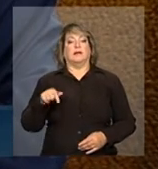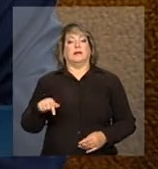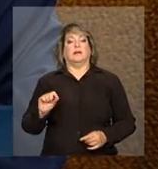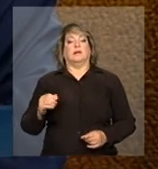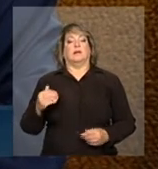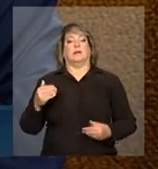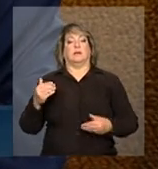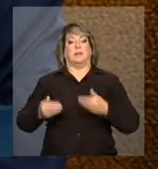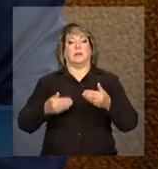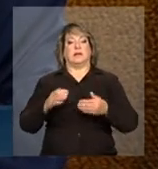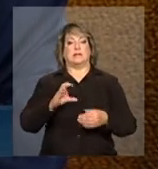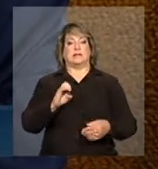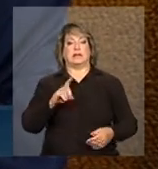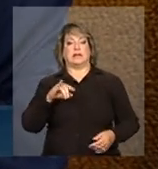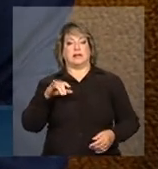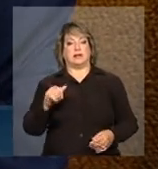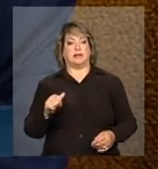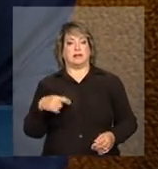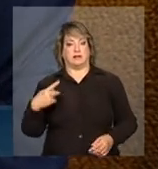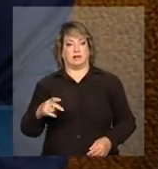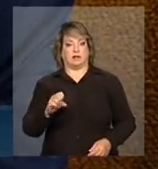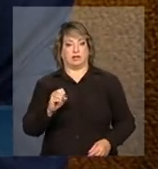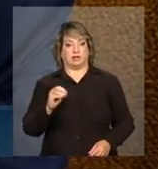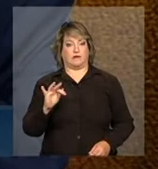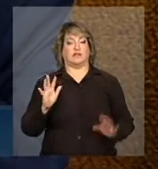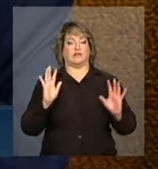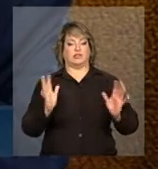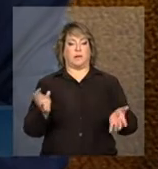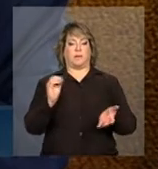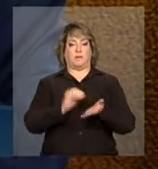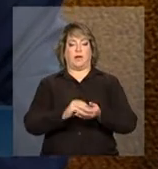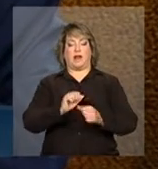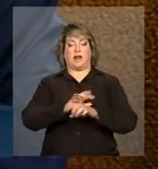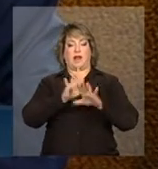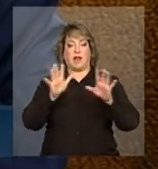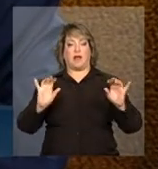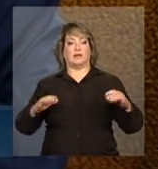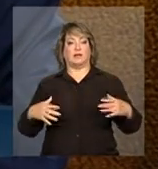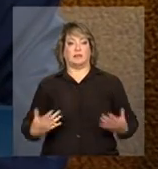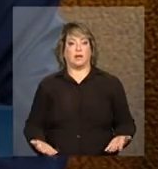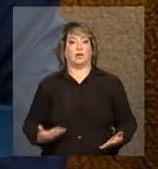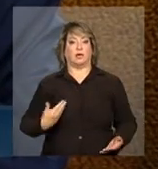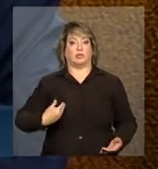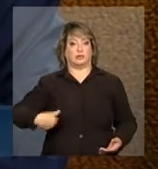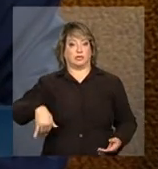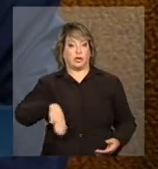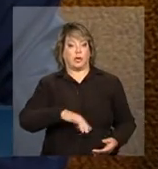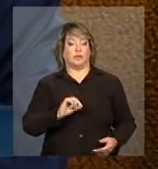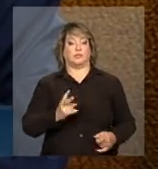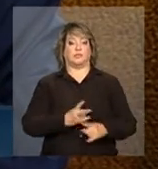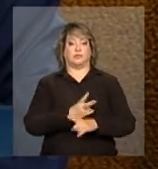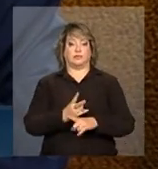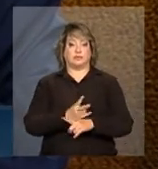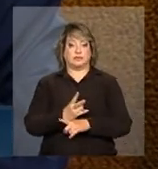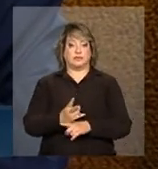a Célia da SOF já deixou bastante claro, né, nós buscaremos